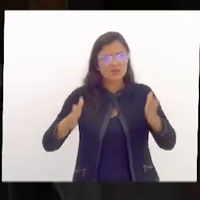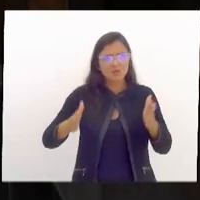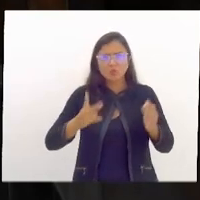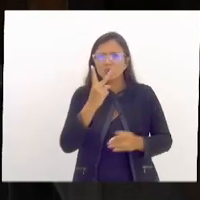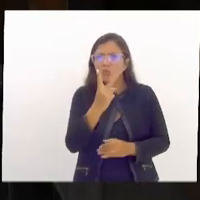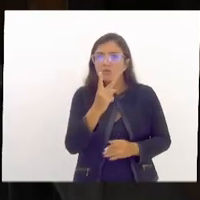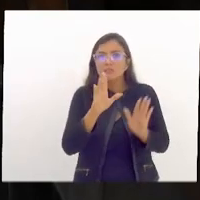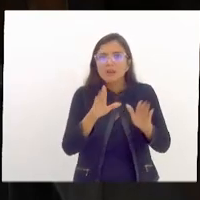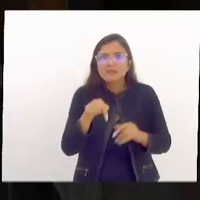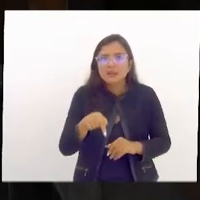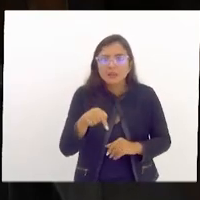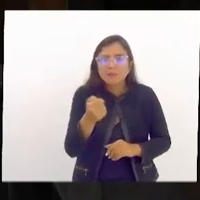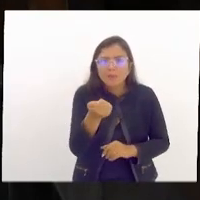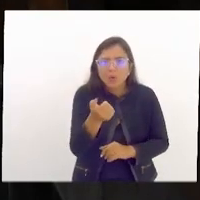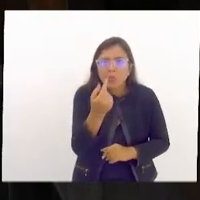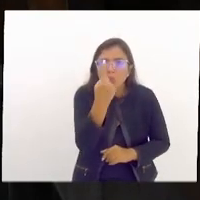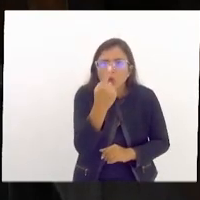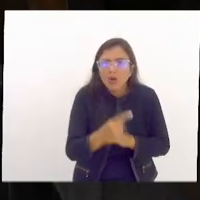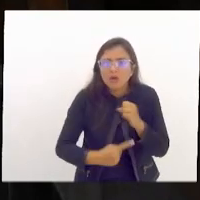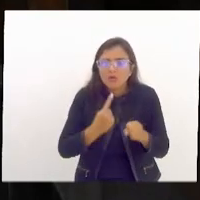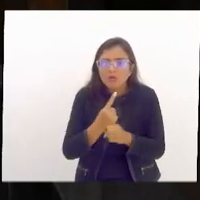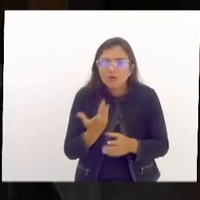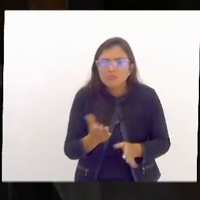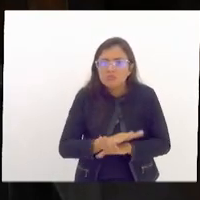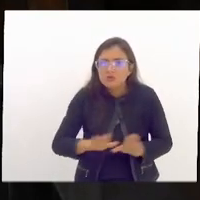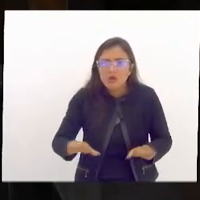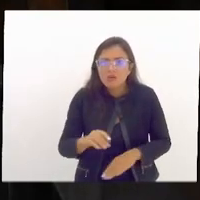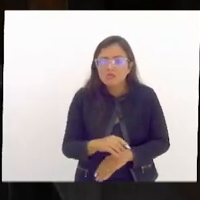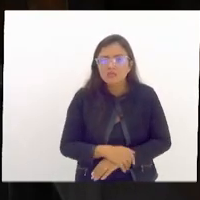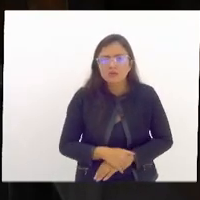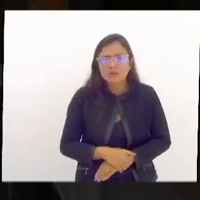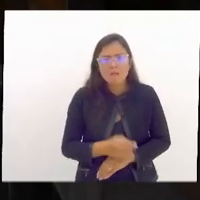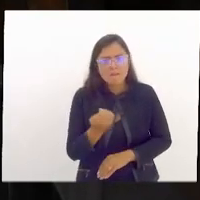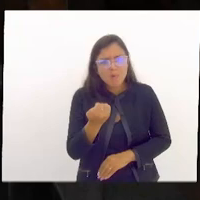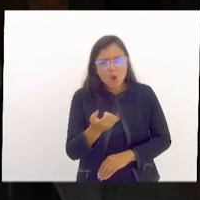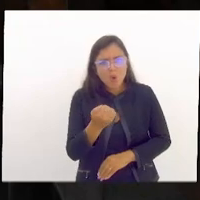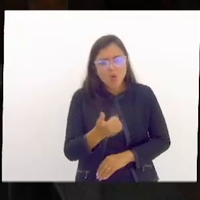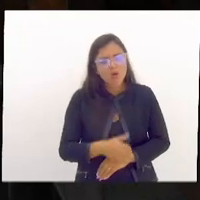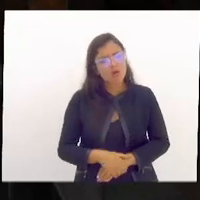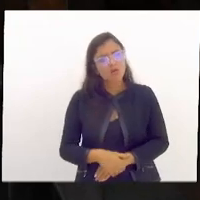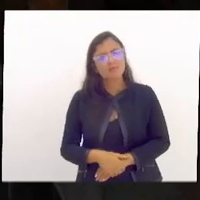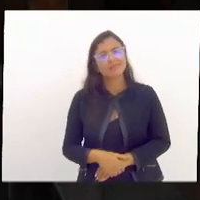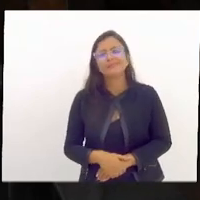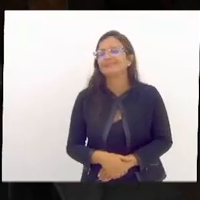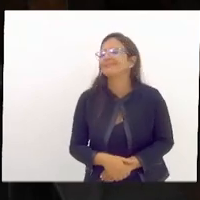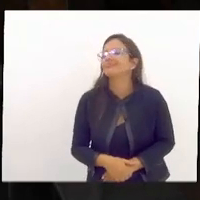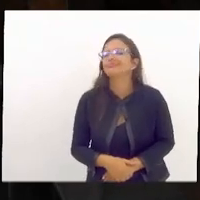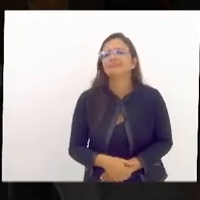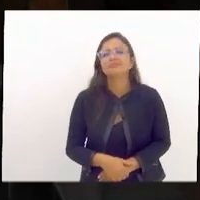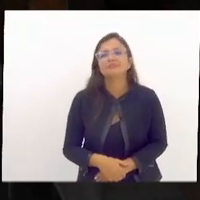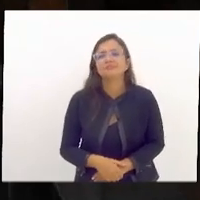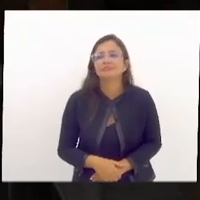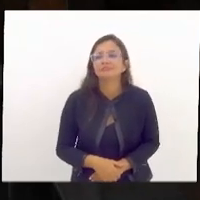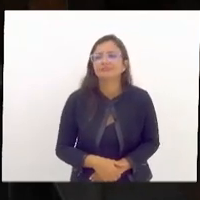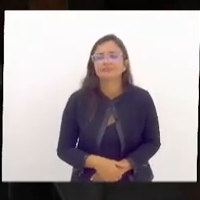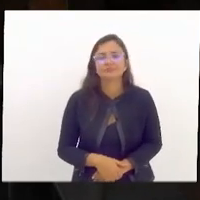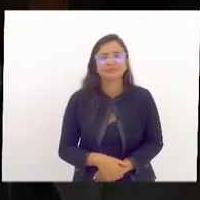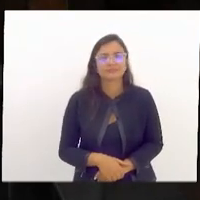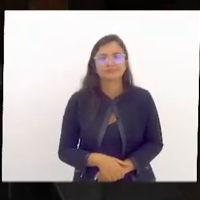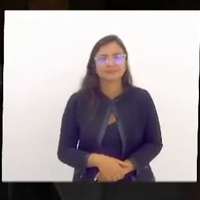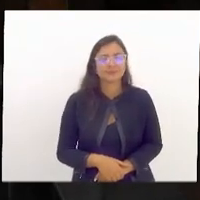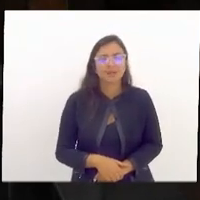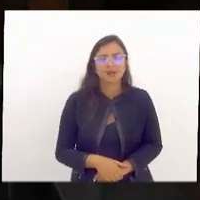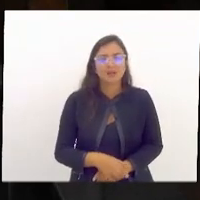ter a partir de um ano, desde que contribuísse, né, o valor para complementar os 20 anos por